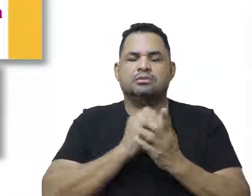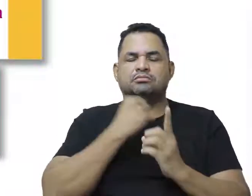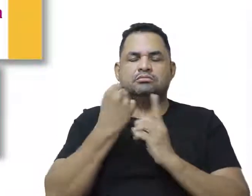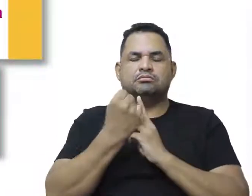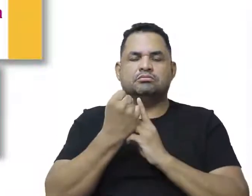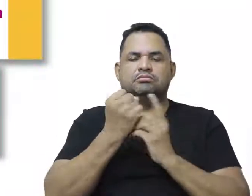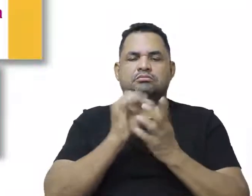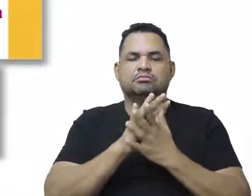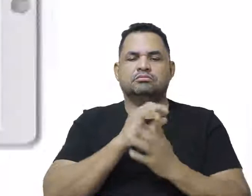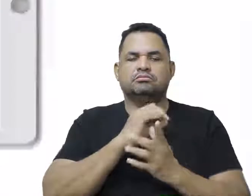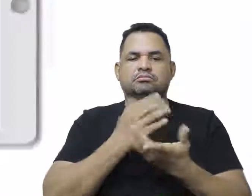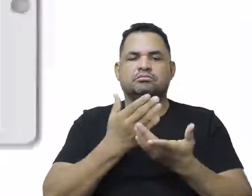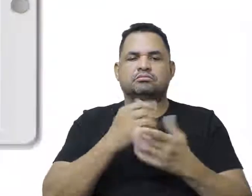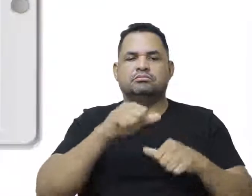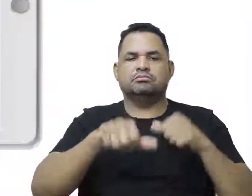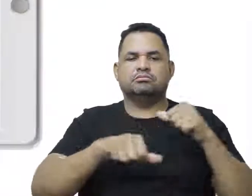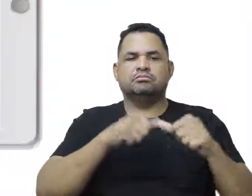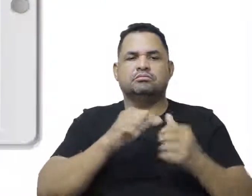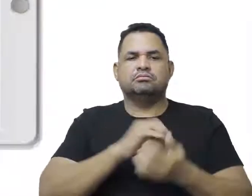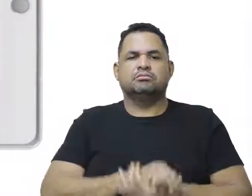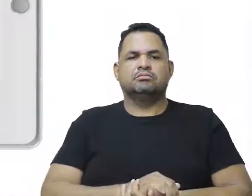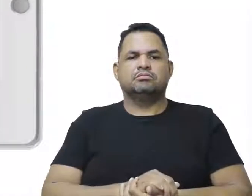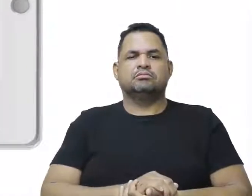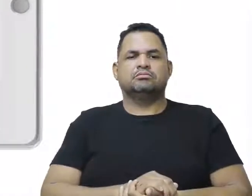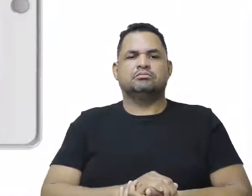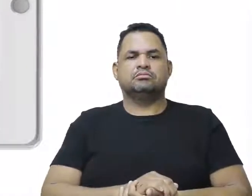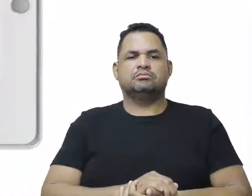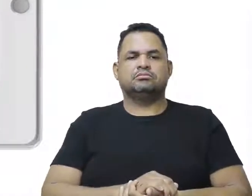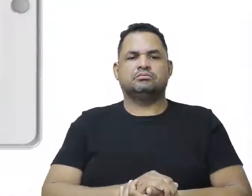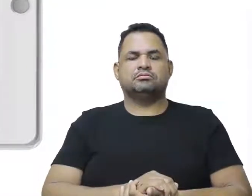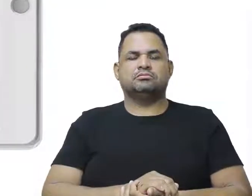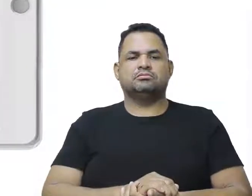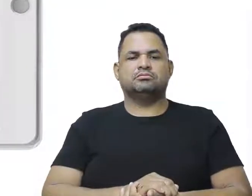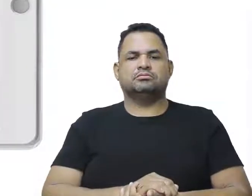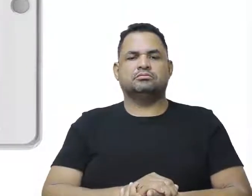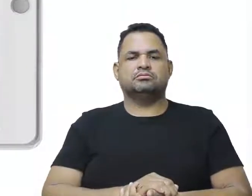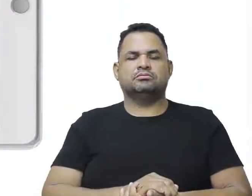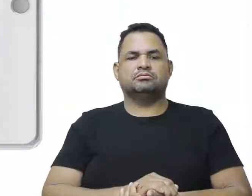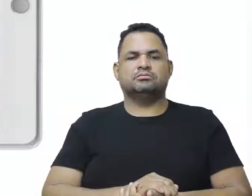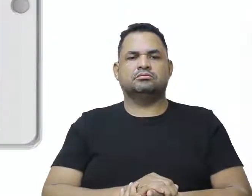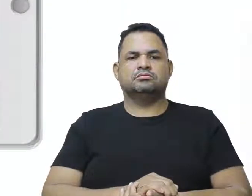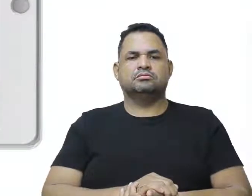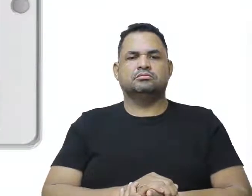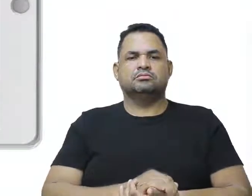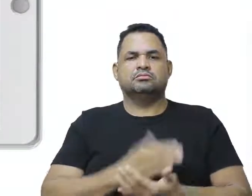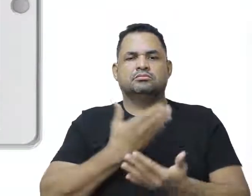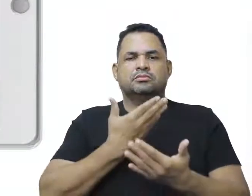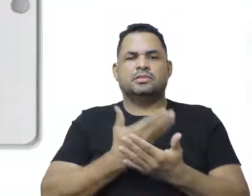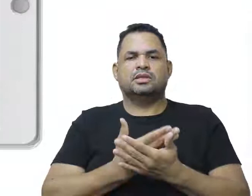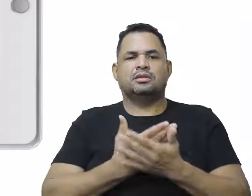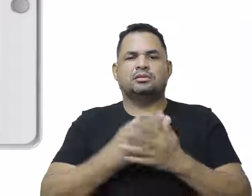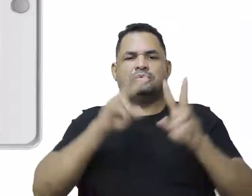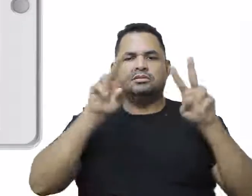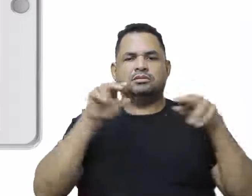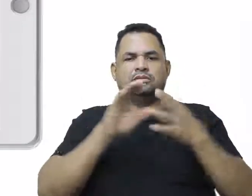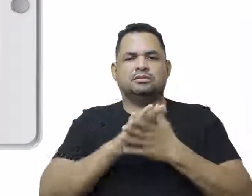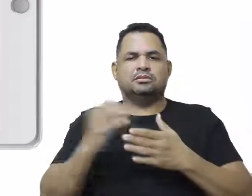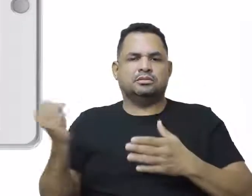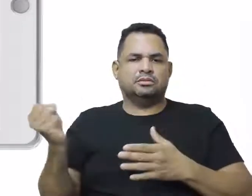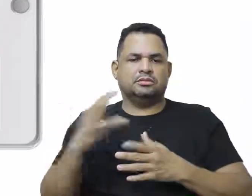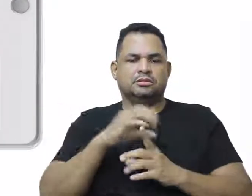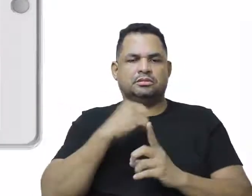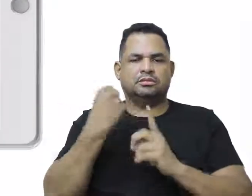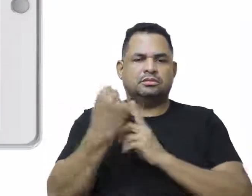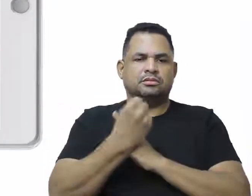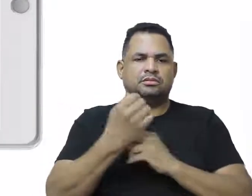da sociologia tá E nessa aula de que foi a aula sobre temas contemporâneos a